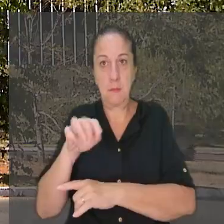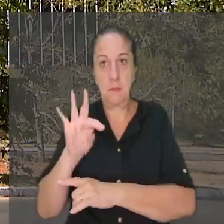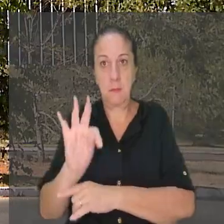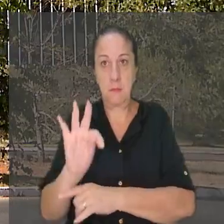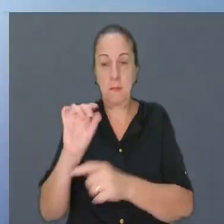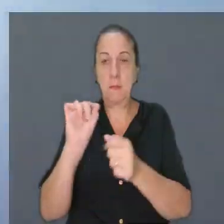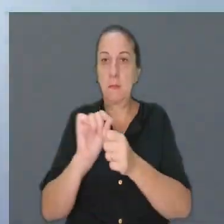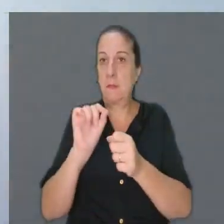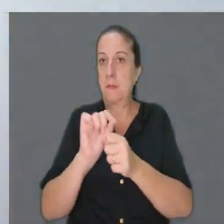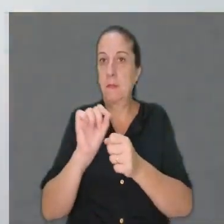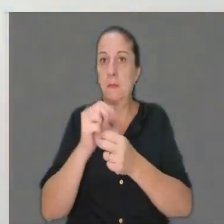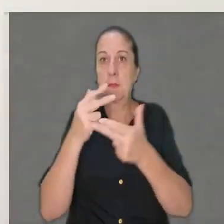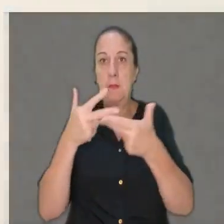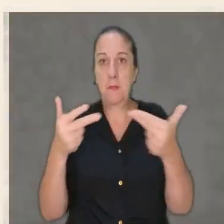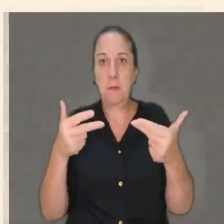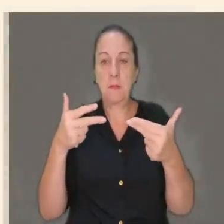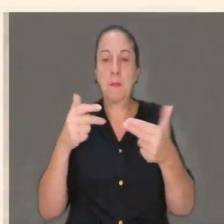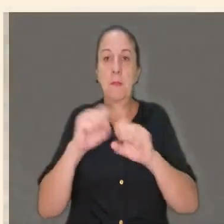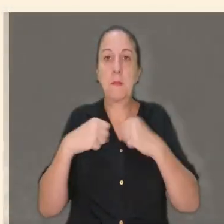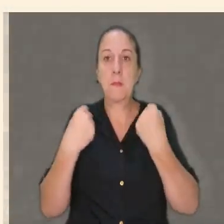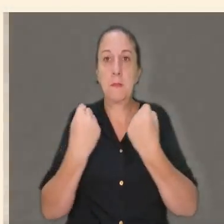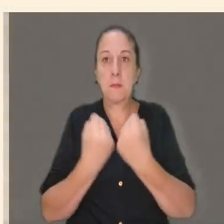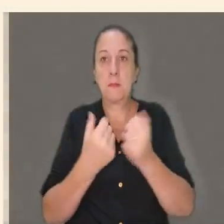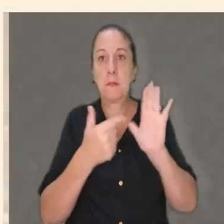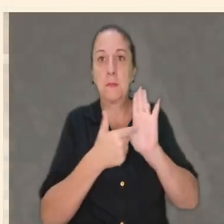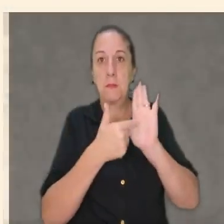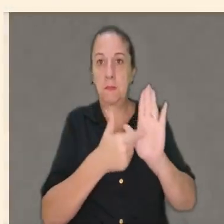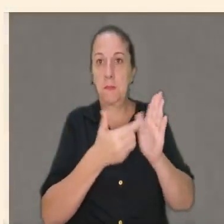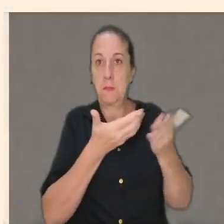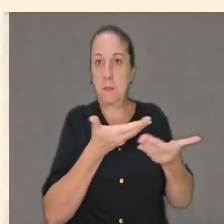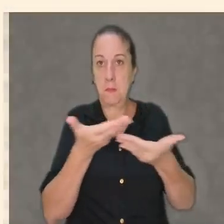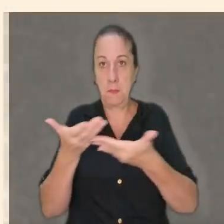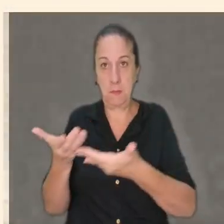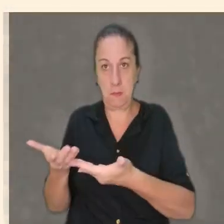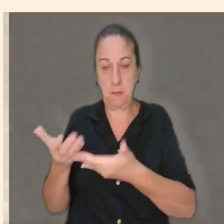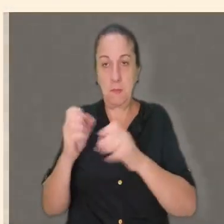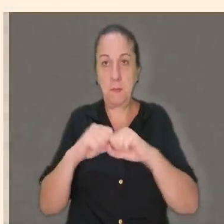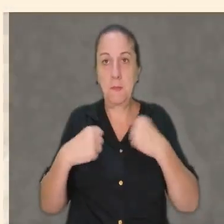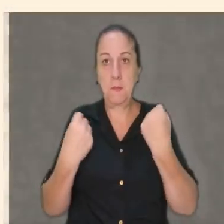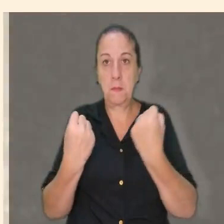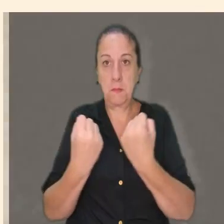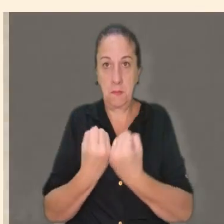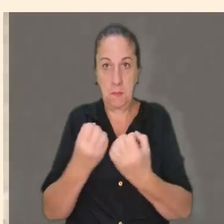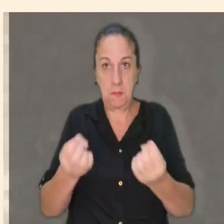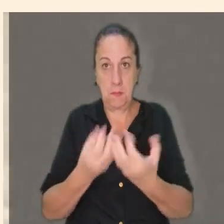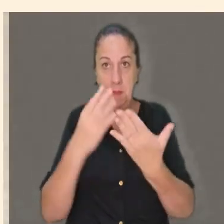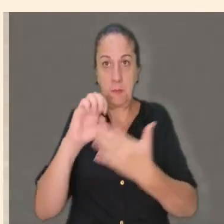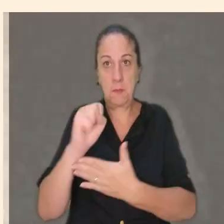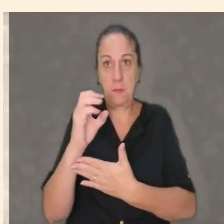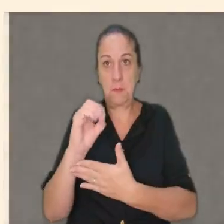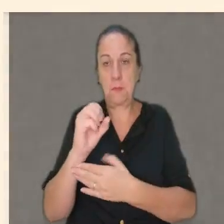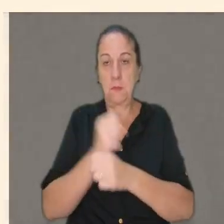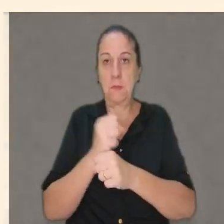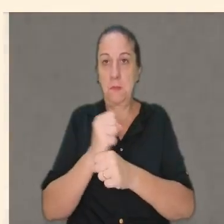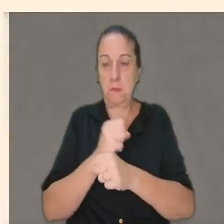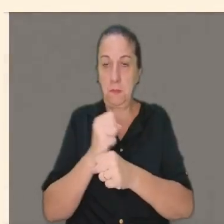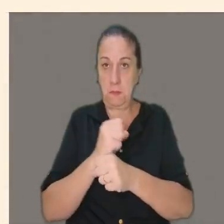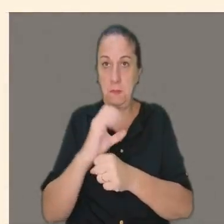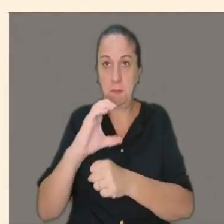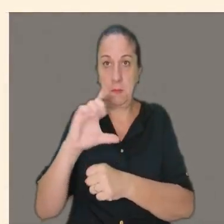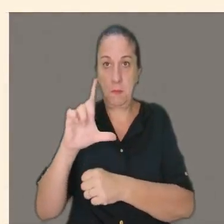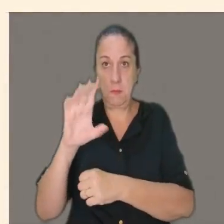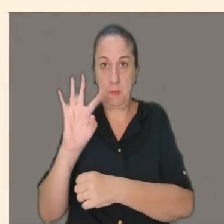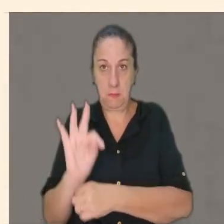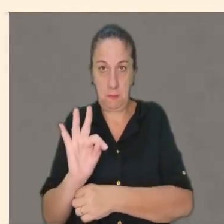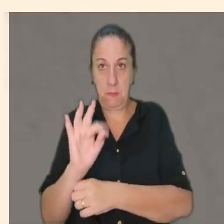serão realizadas atividades como seminário, exposição e homenagens. O seminário em celebração aos 80 anos da